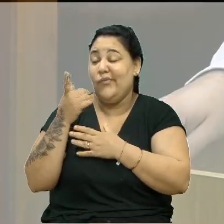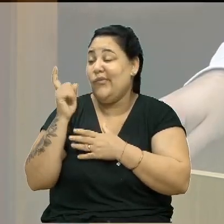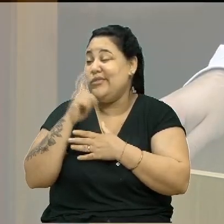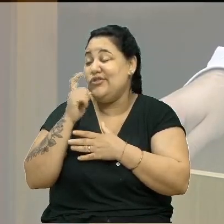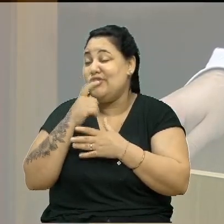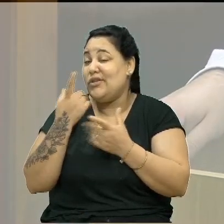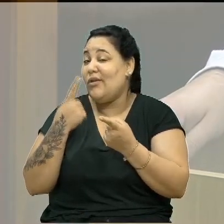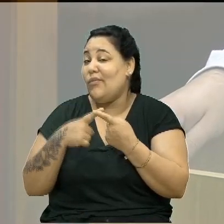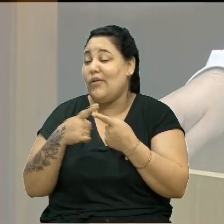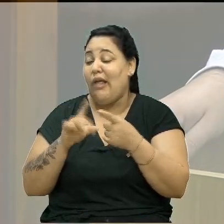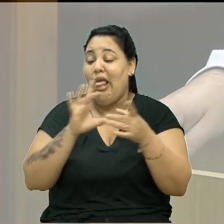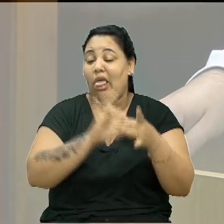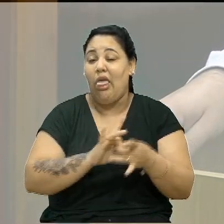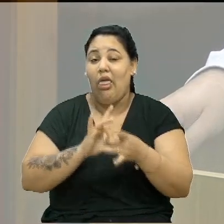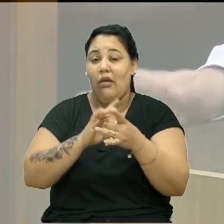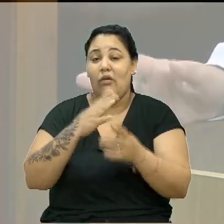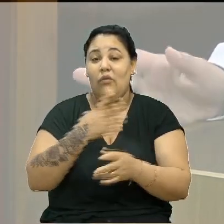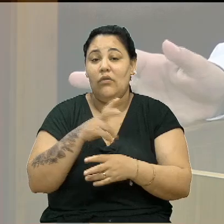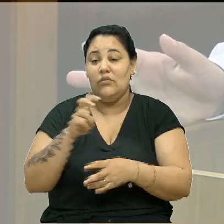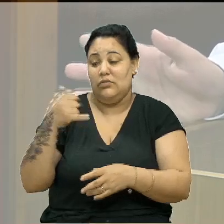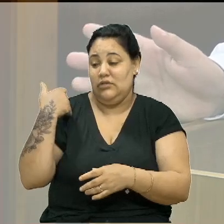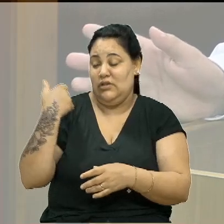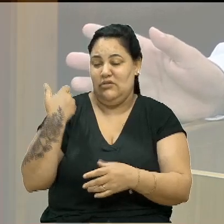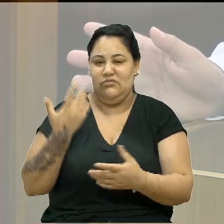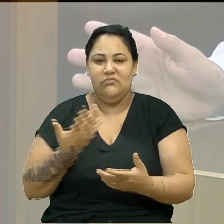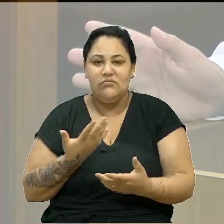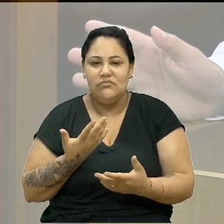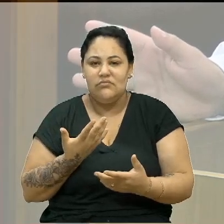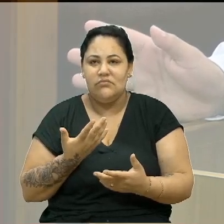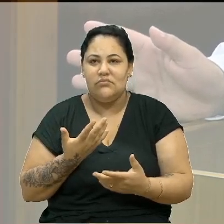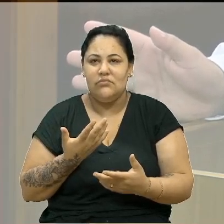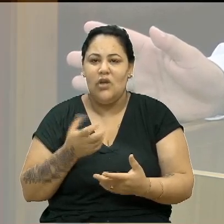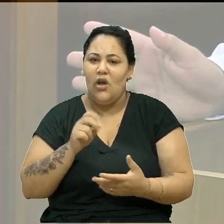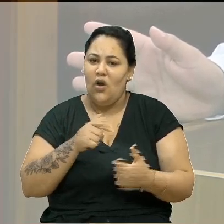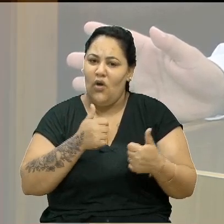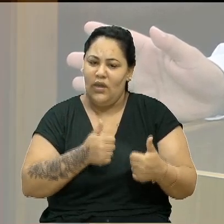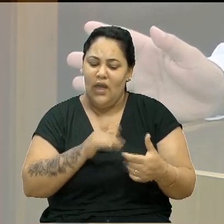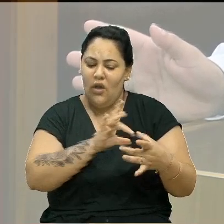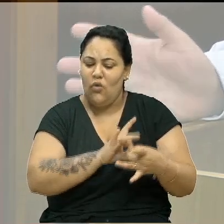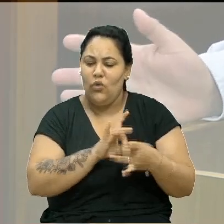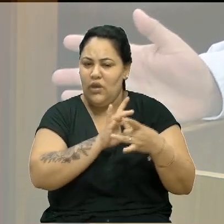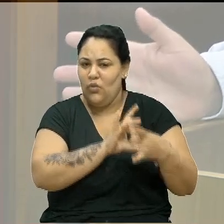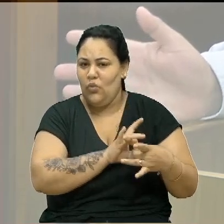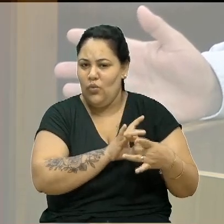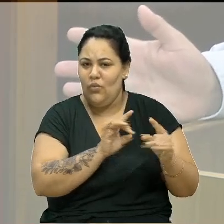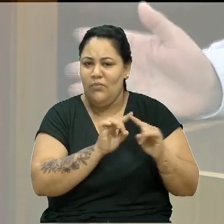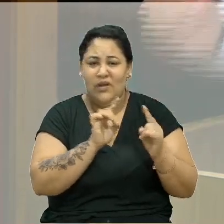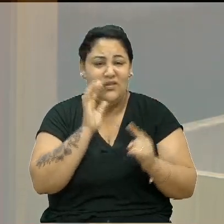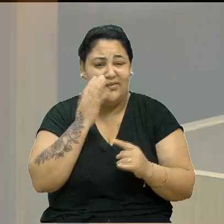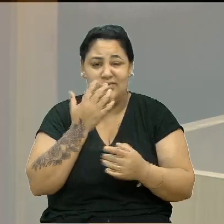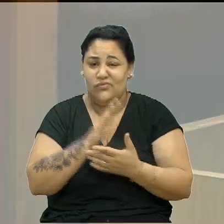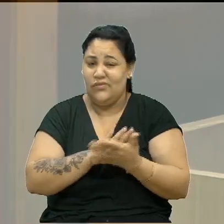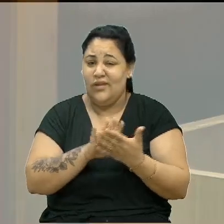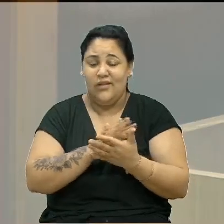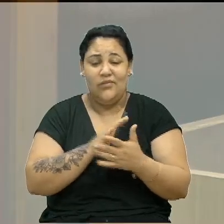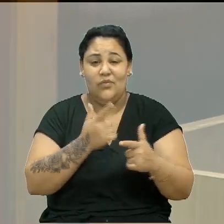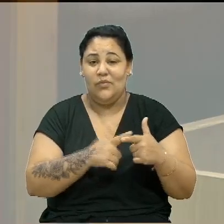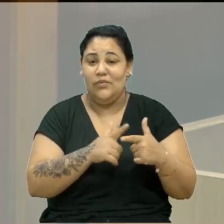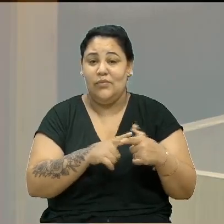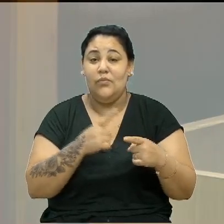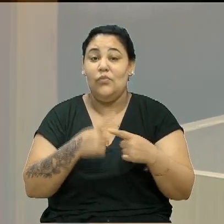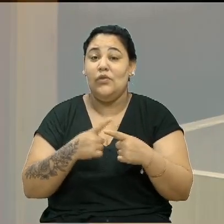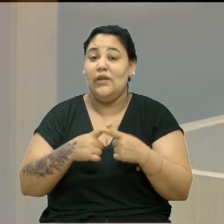as vagas de 4 e 5 anos. Até se integralizou à época, mas não resolveu o problema, porque as mães